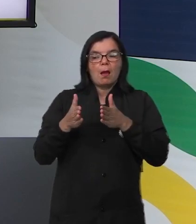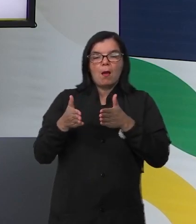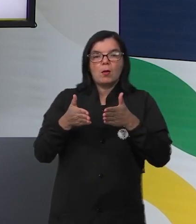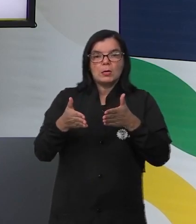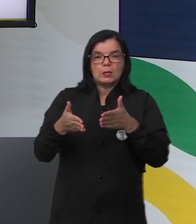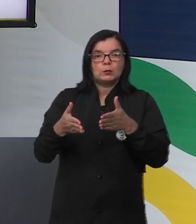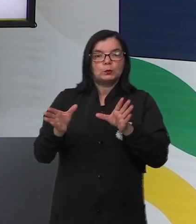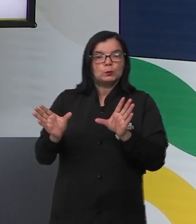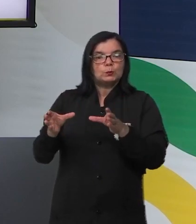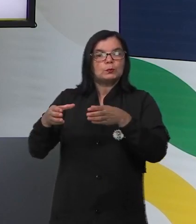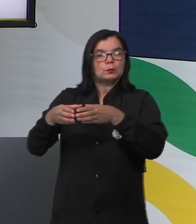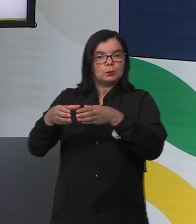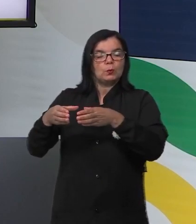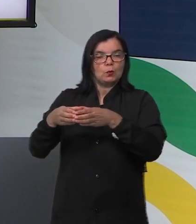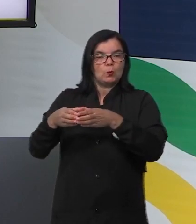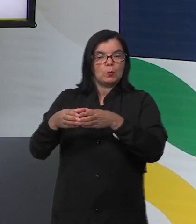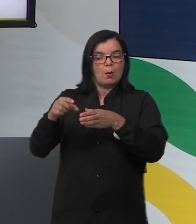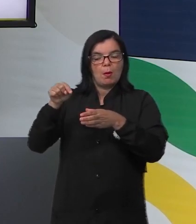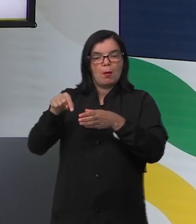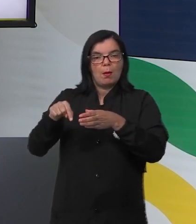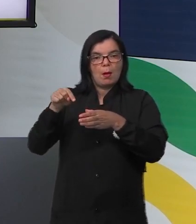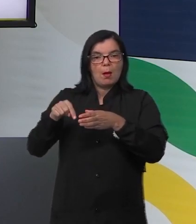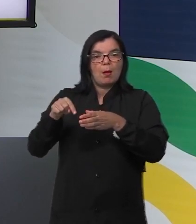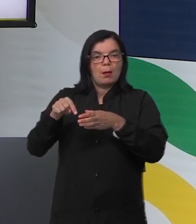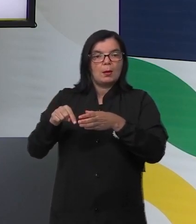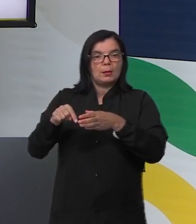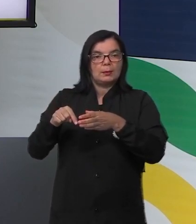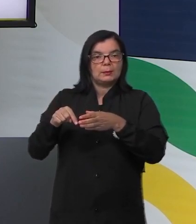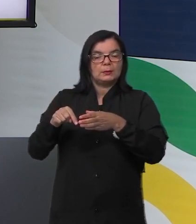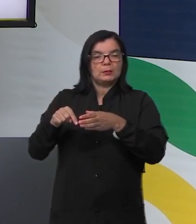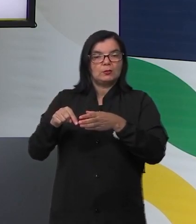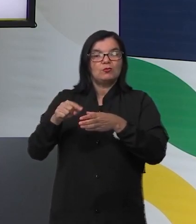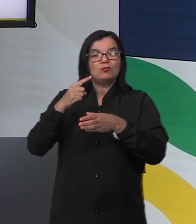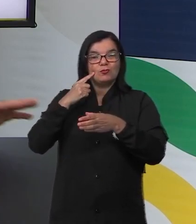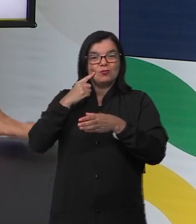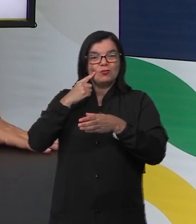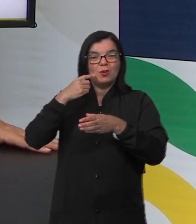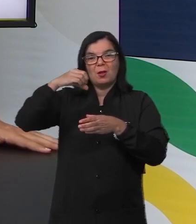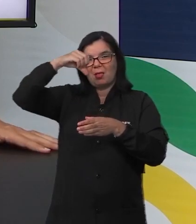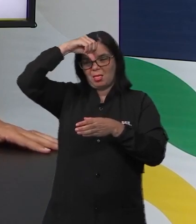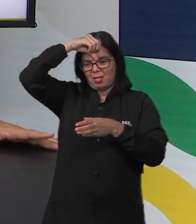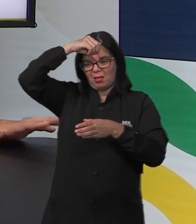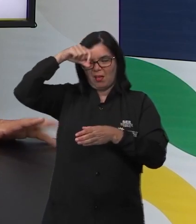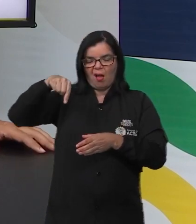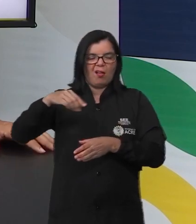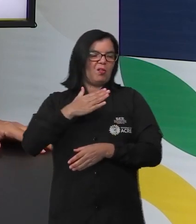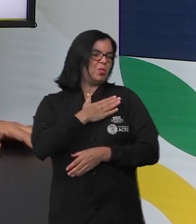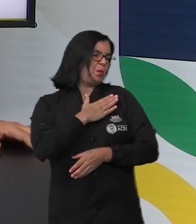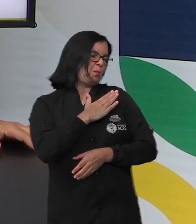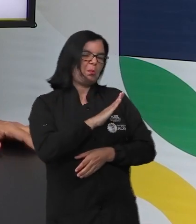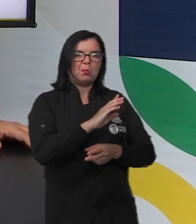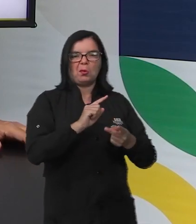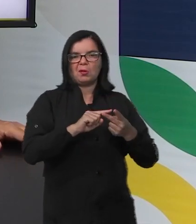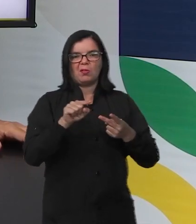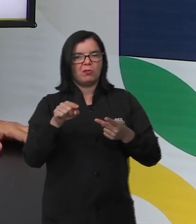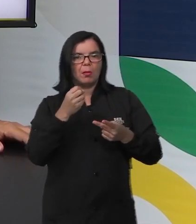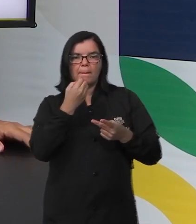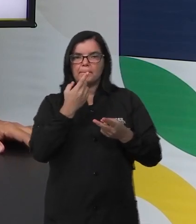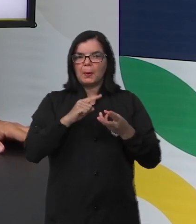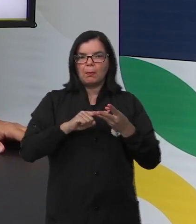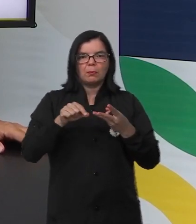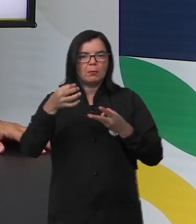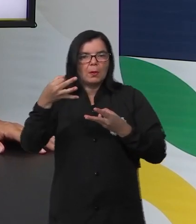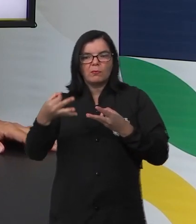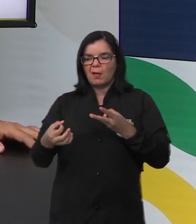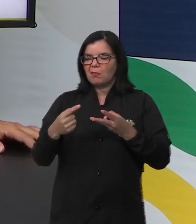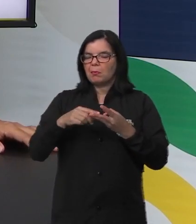direcionadas para determinados grupos e elas acabam sendo estereotipadas no sentido de tipo, eu não gosto disso não, isso não é bom, isso não é certo,